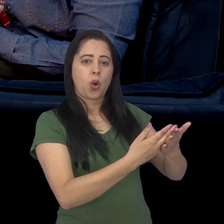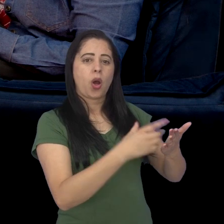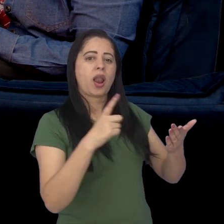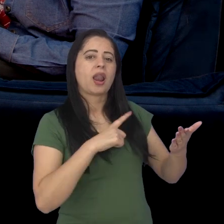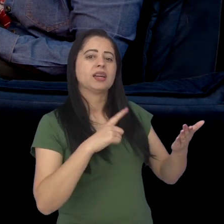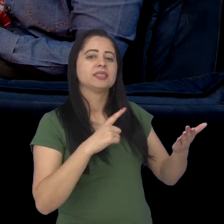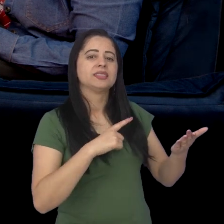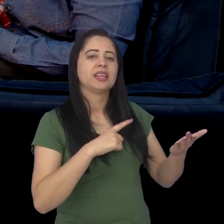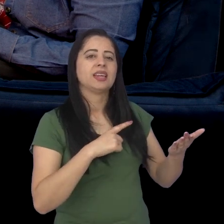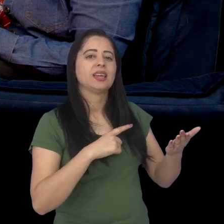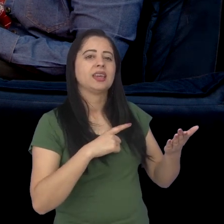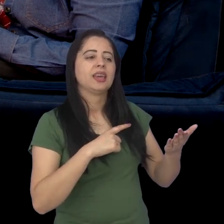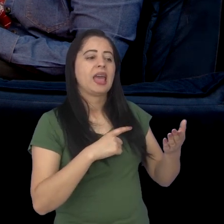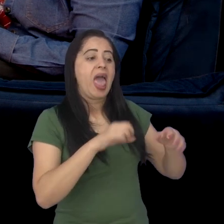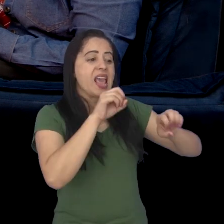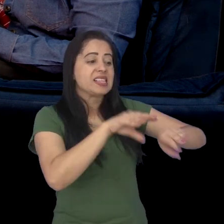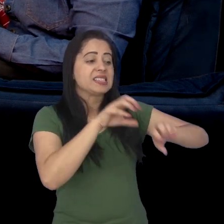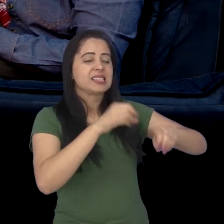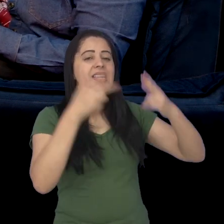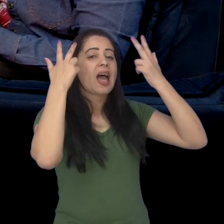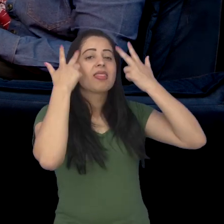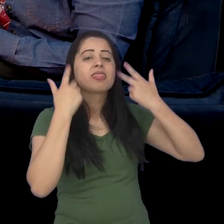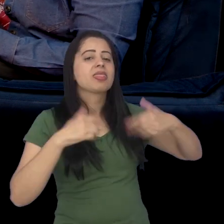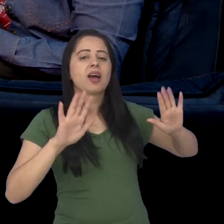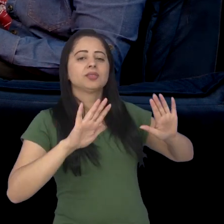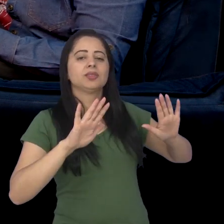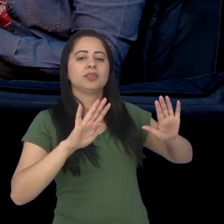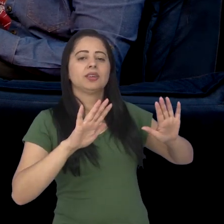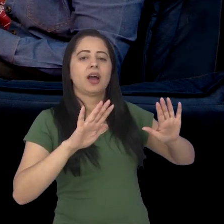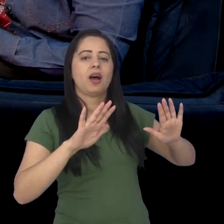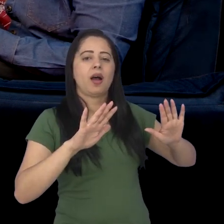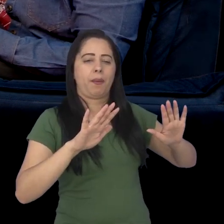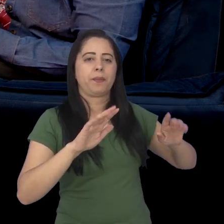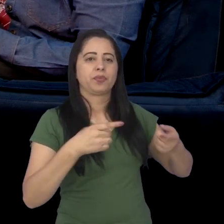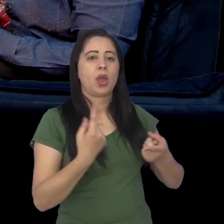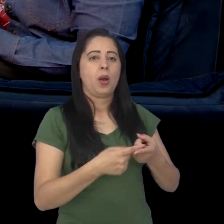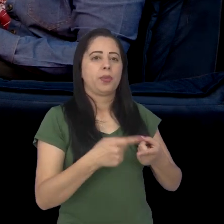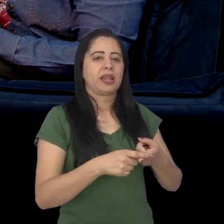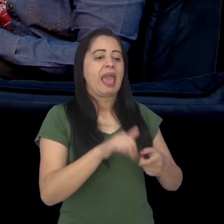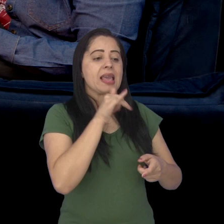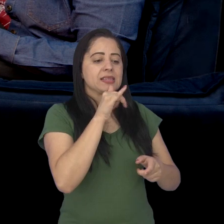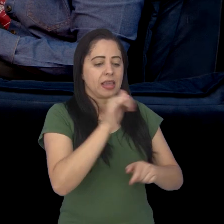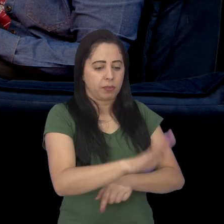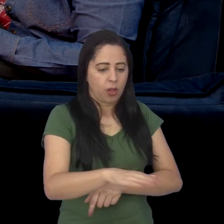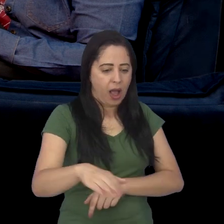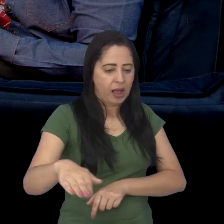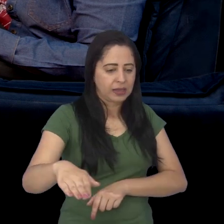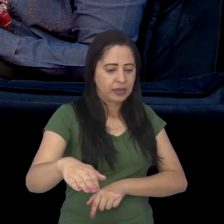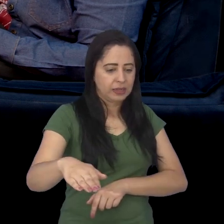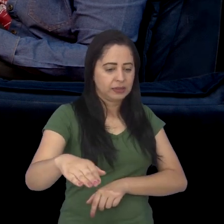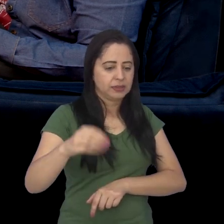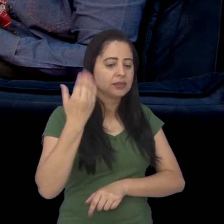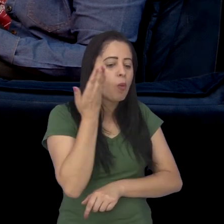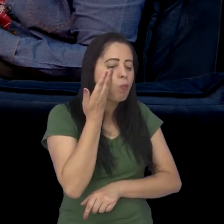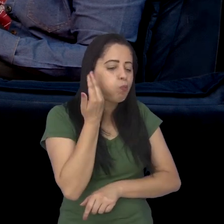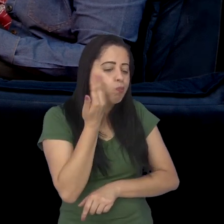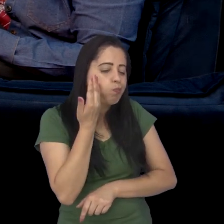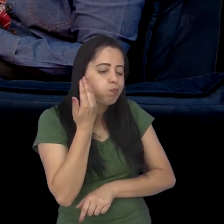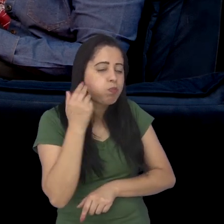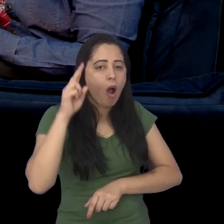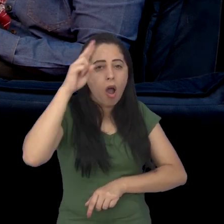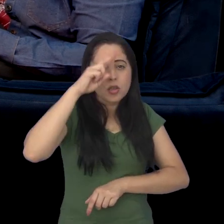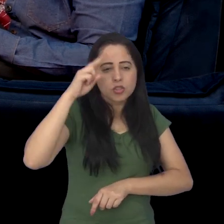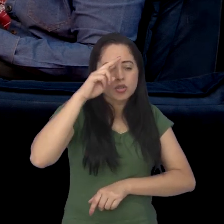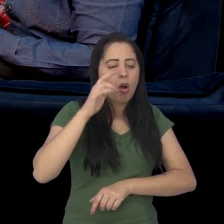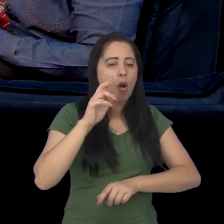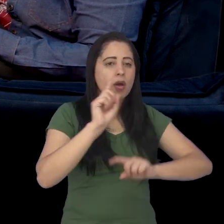muito importante nesse processo, Foi, porque né? aí no Olavo Bilac eles usavam um método que eles chamavam método natural. Então a gente fazia a